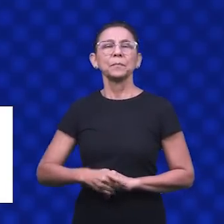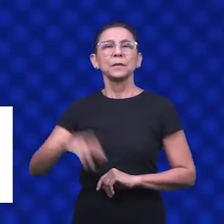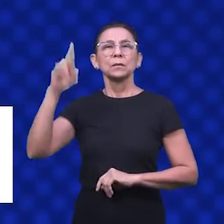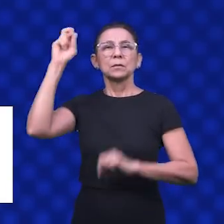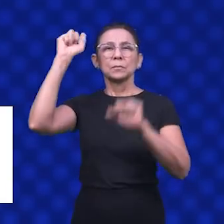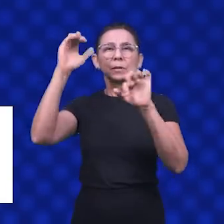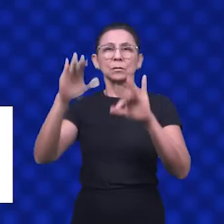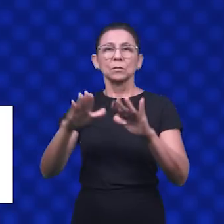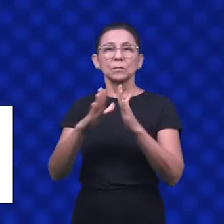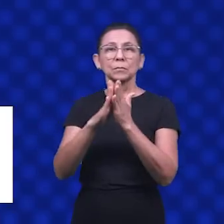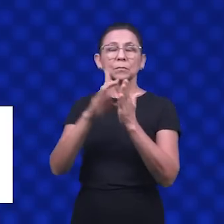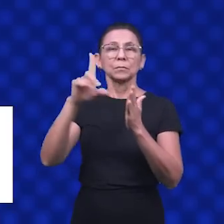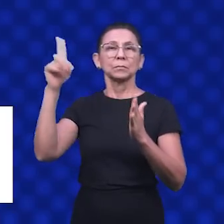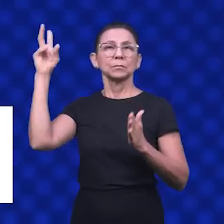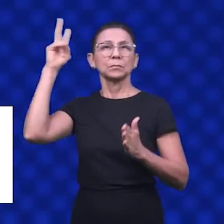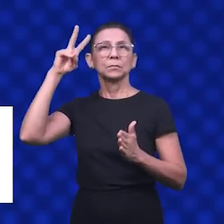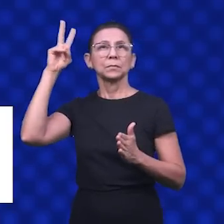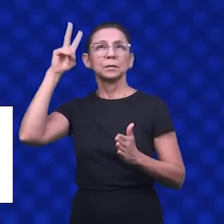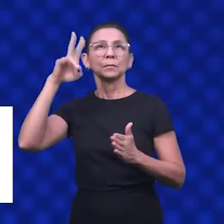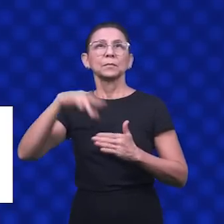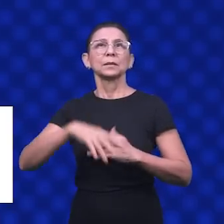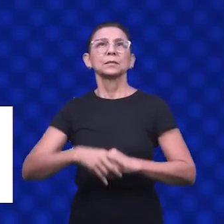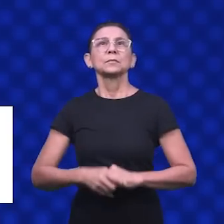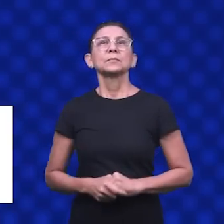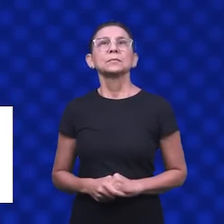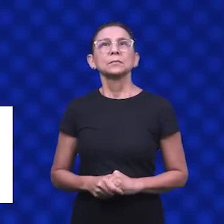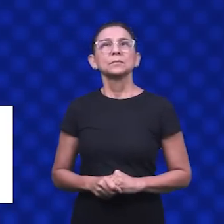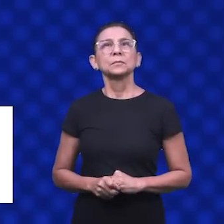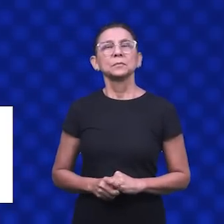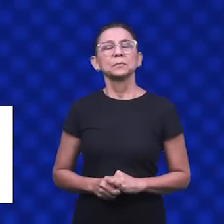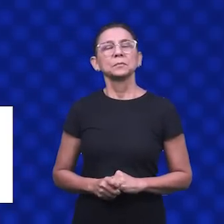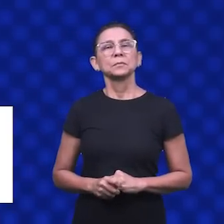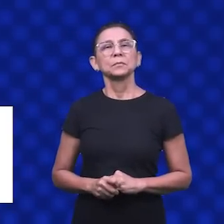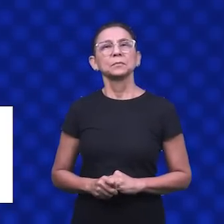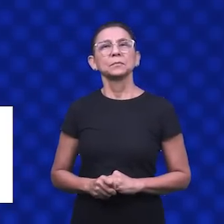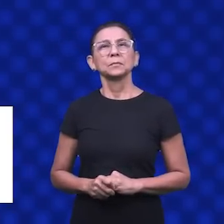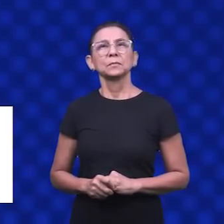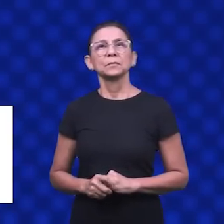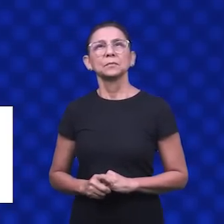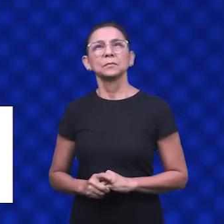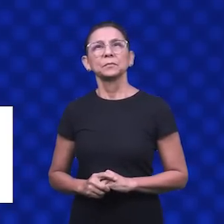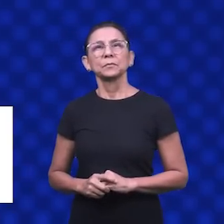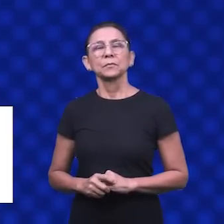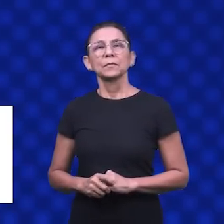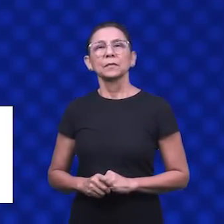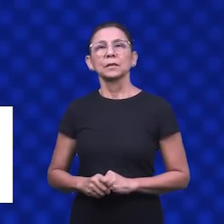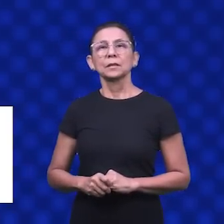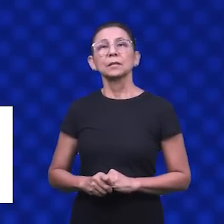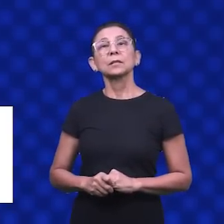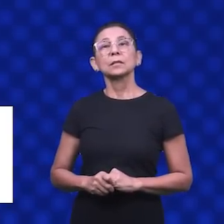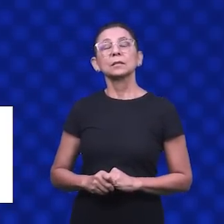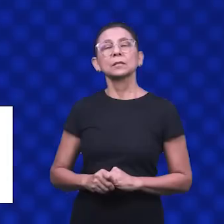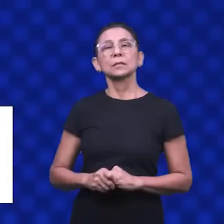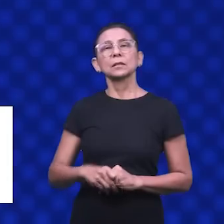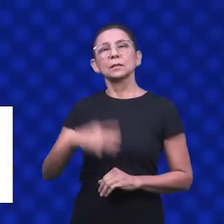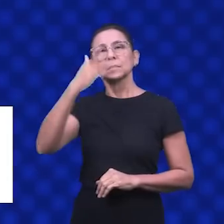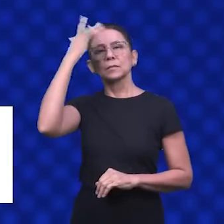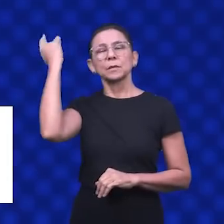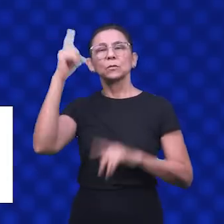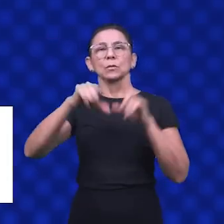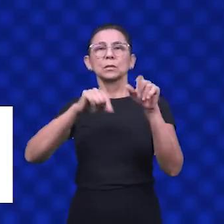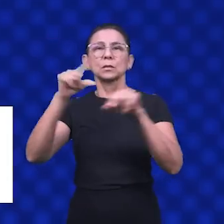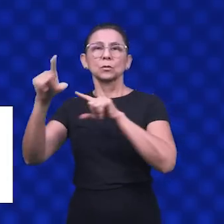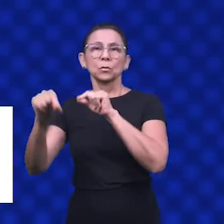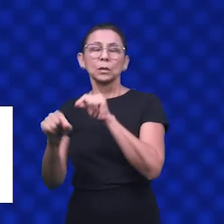através da palavra nós lembramos o quanto somos privilegiados por termos sido escolhidos pelo Senhor, para o Senhor ter